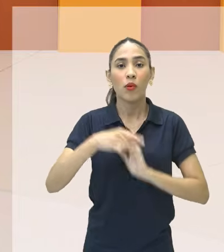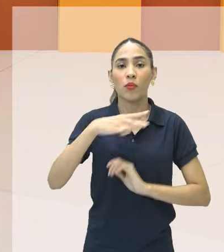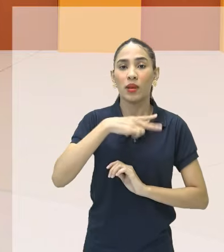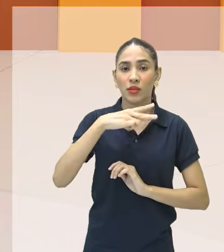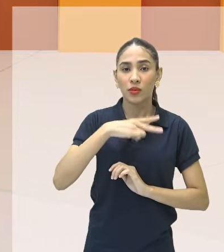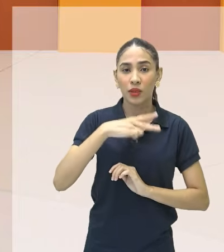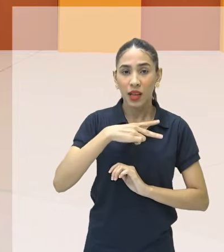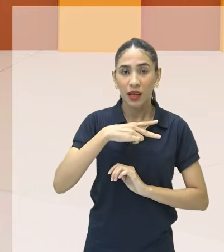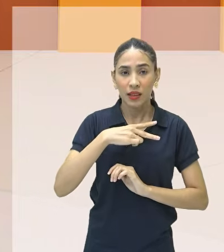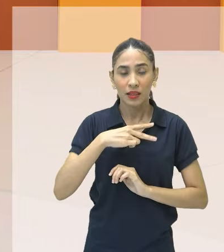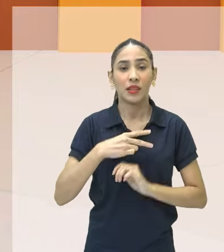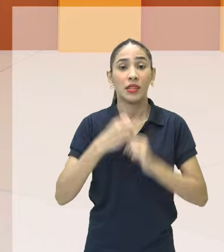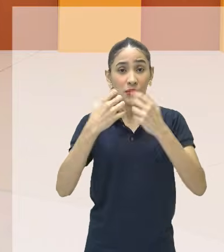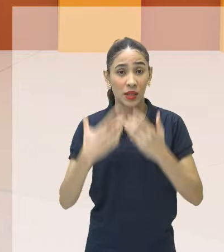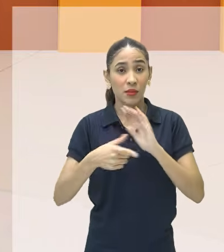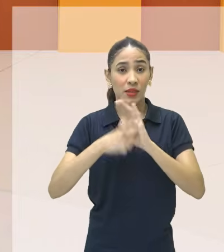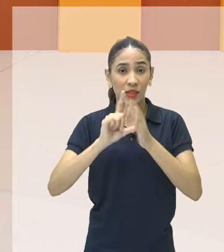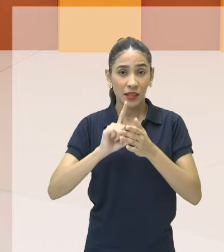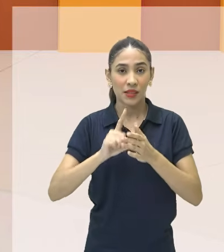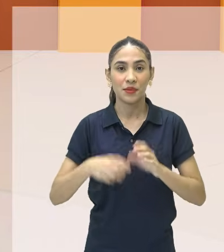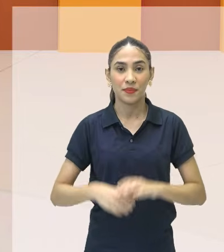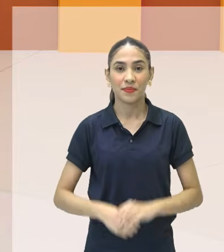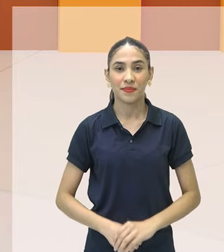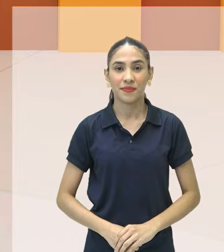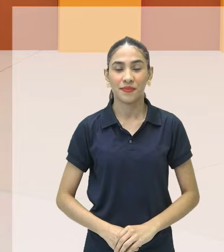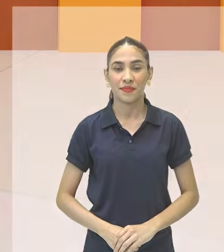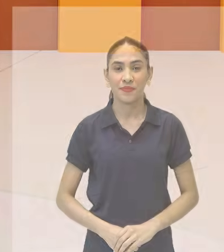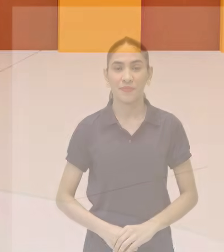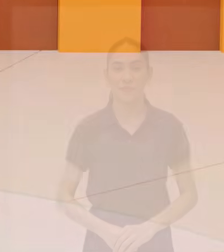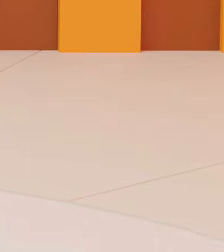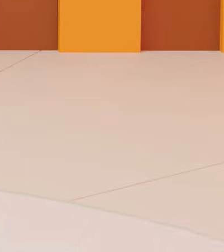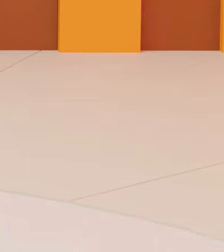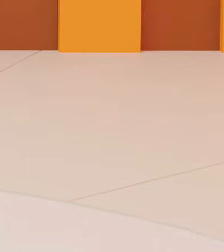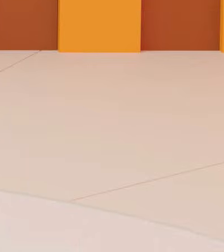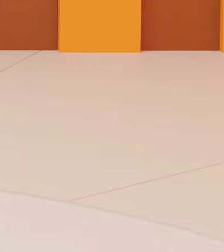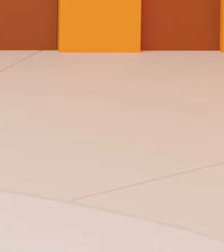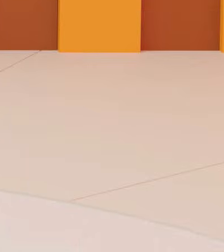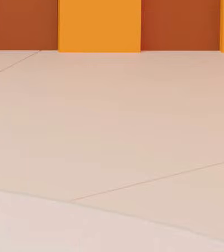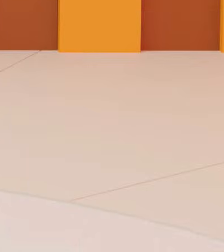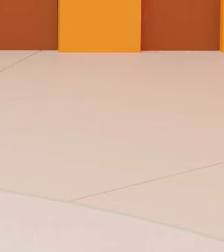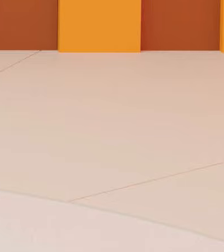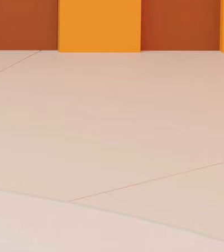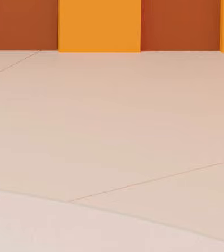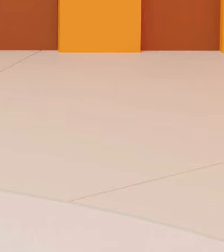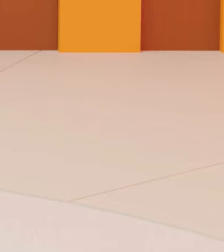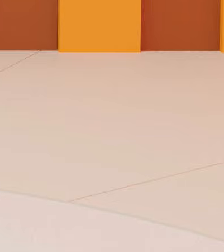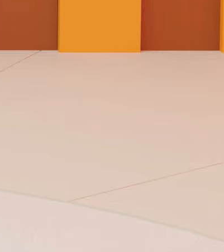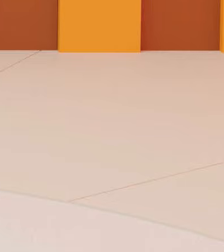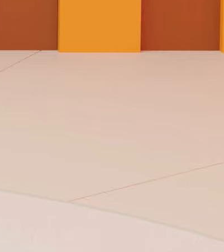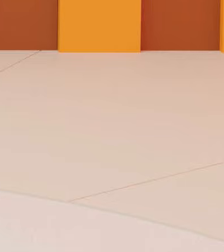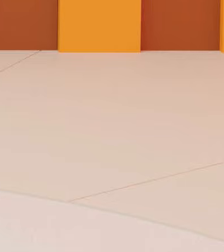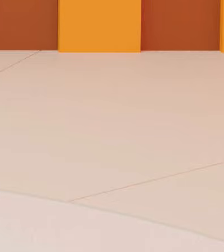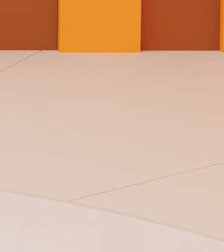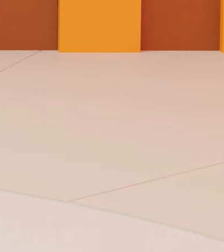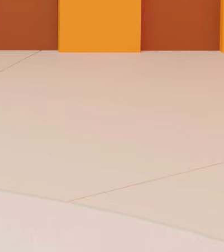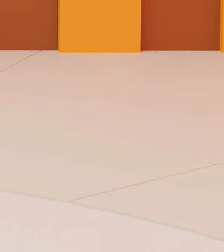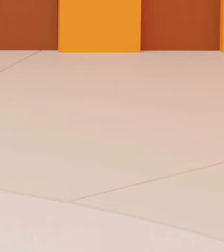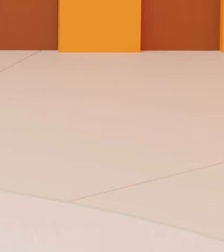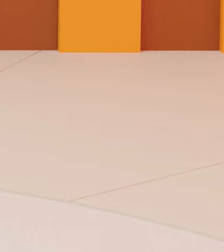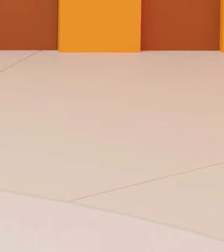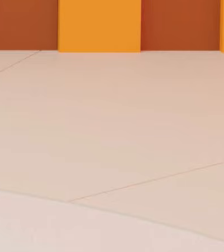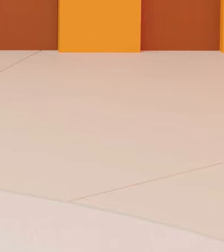valor, que nós acabamos de falar, né? Ele é mais subjetivo. Então, esse olhar da crença, da